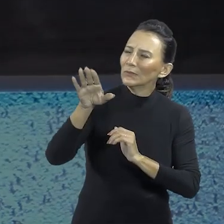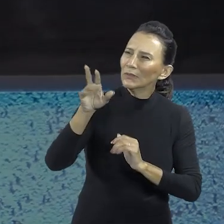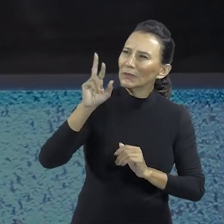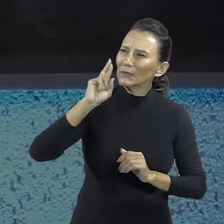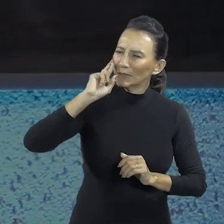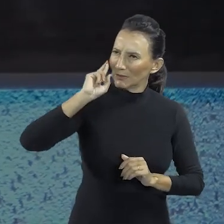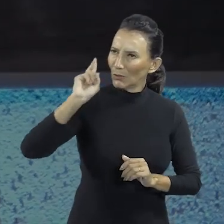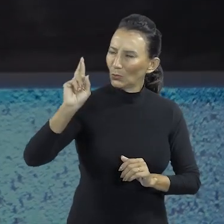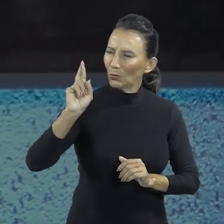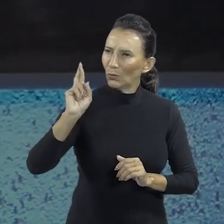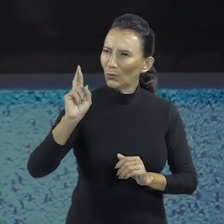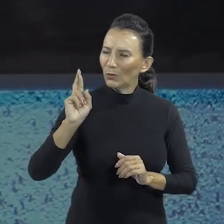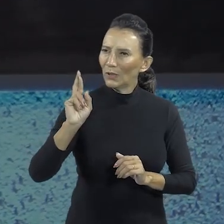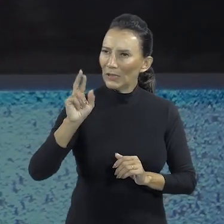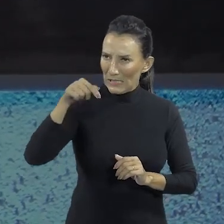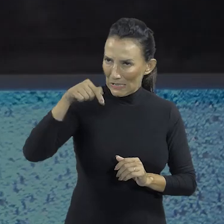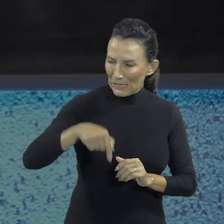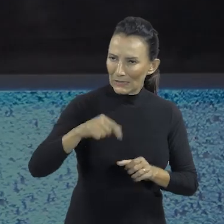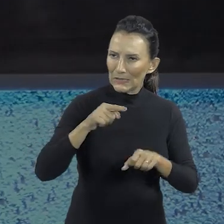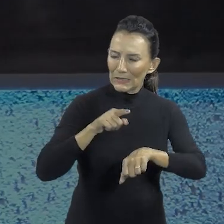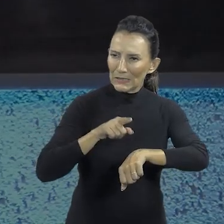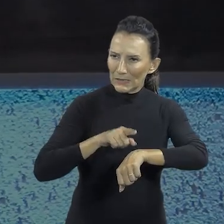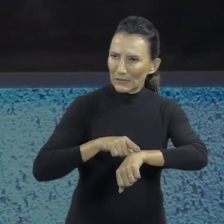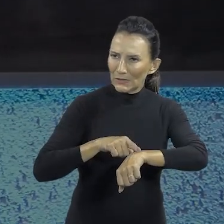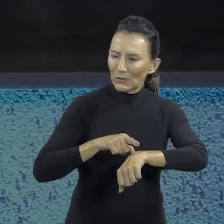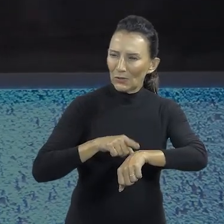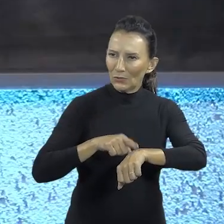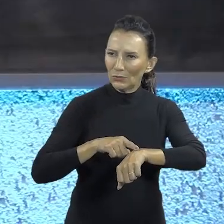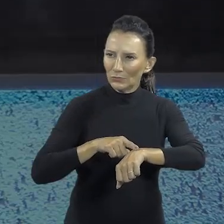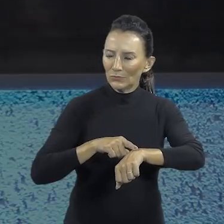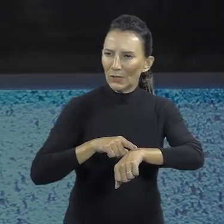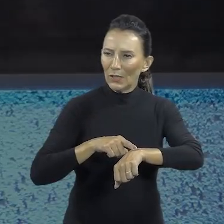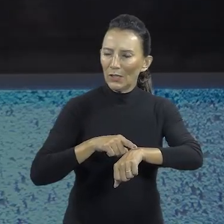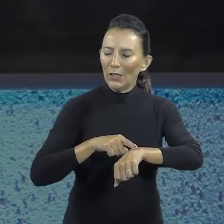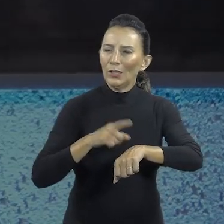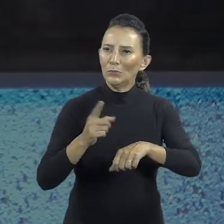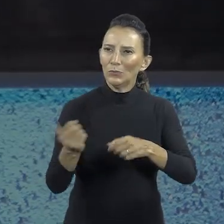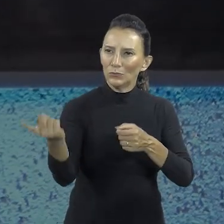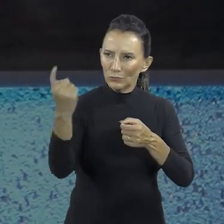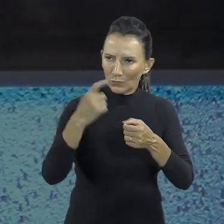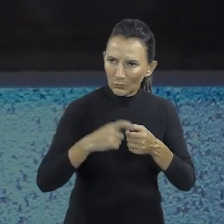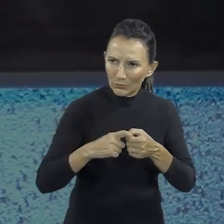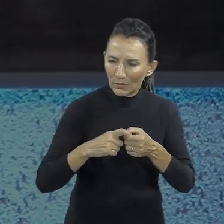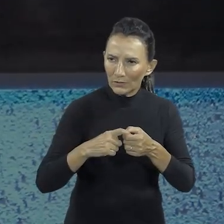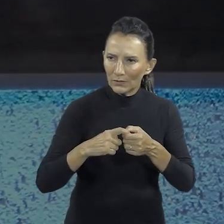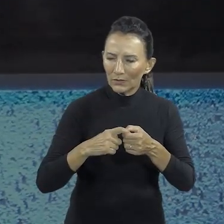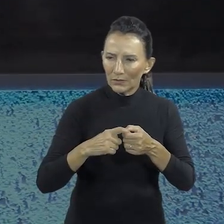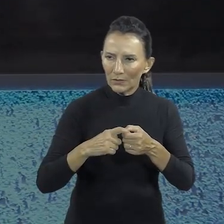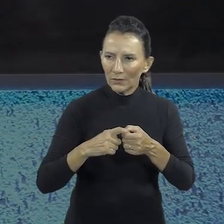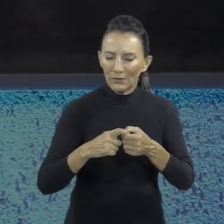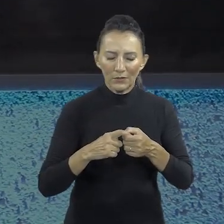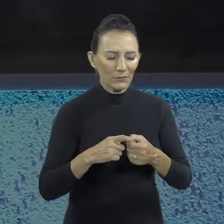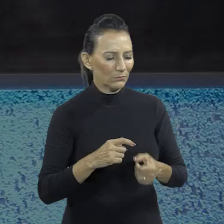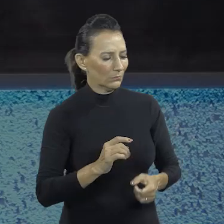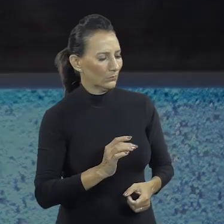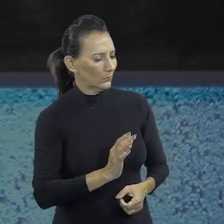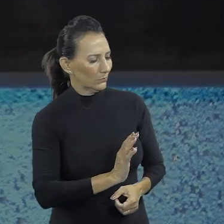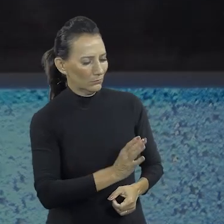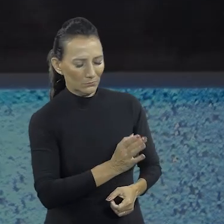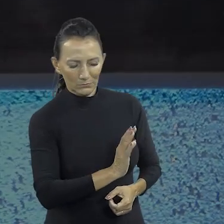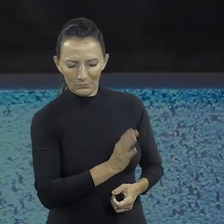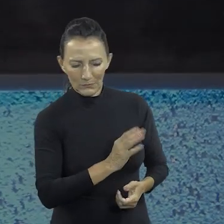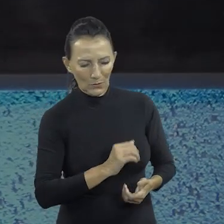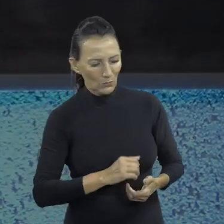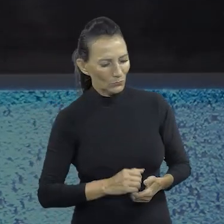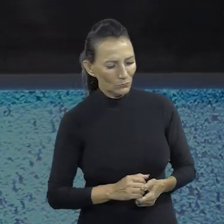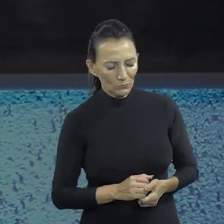este o tempo em que restaures o reino a Israel? Respondeu-lhes, não vos compete